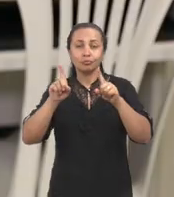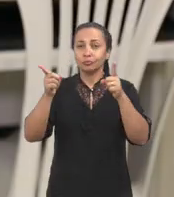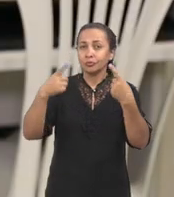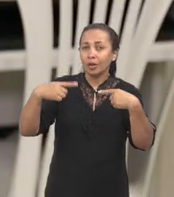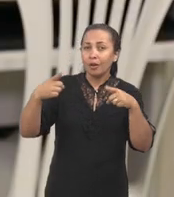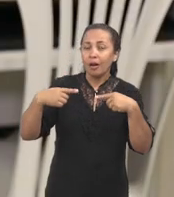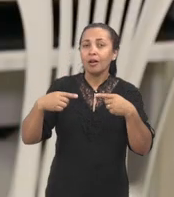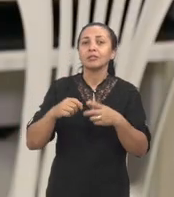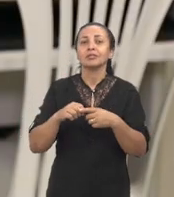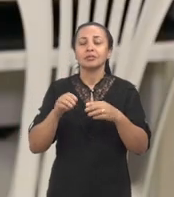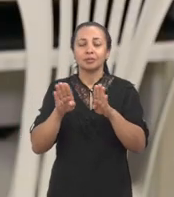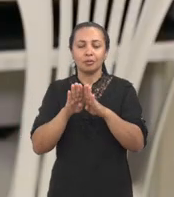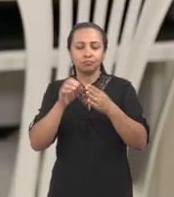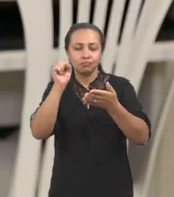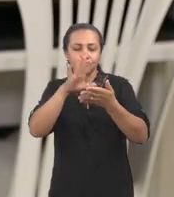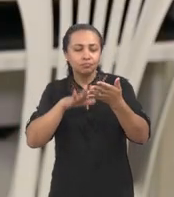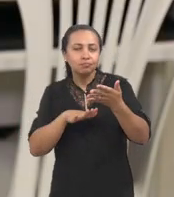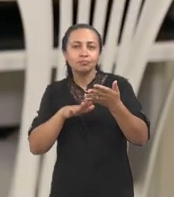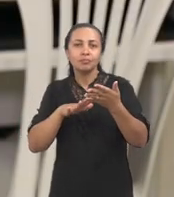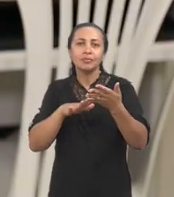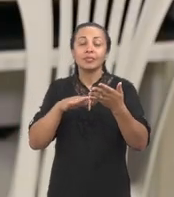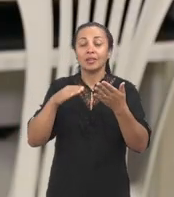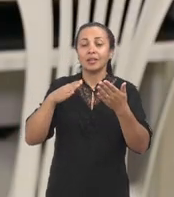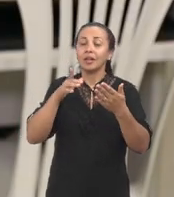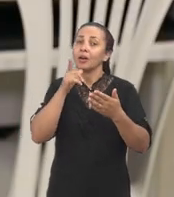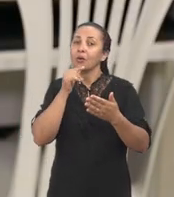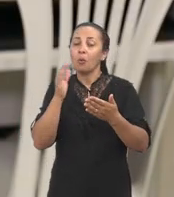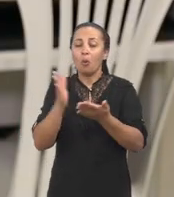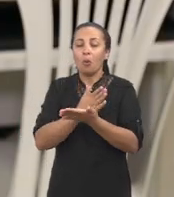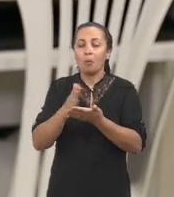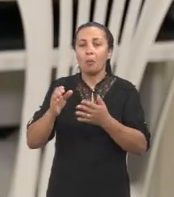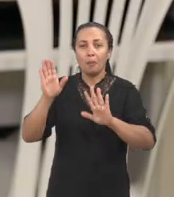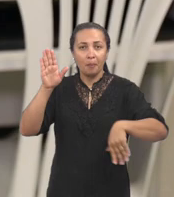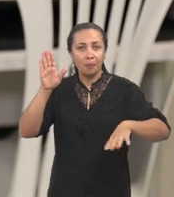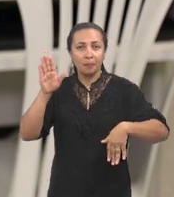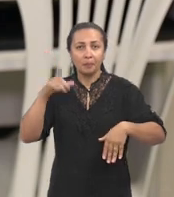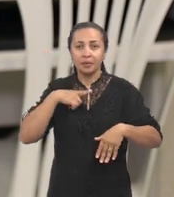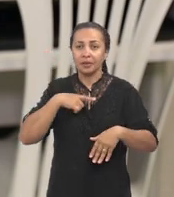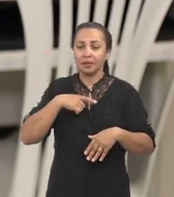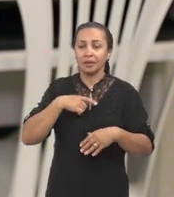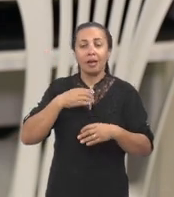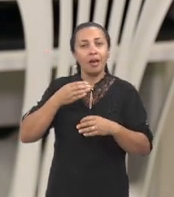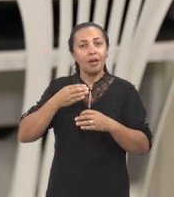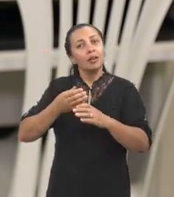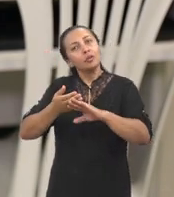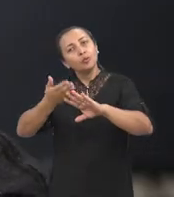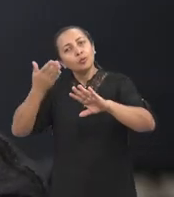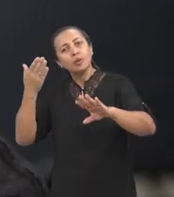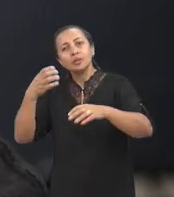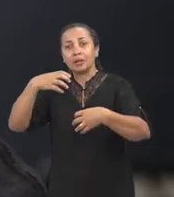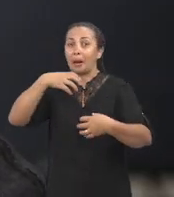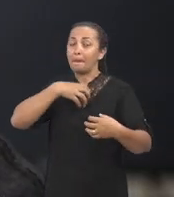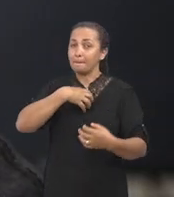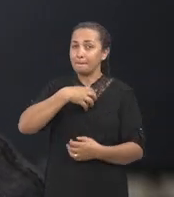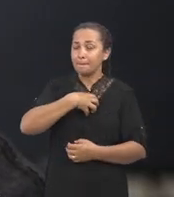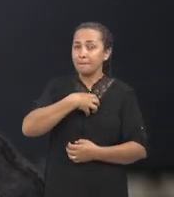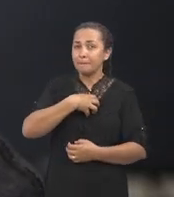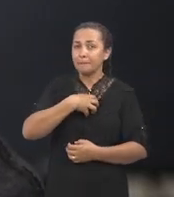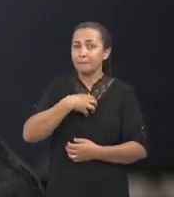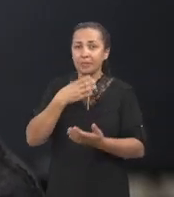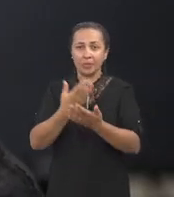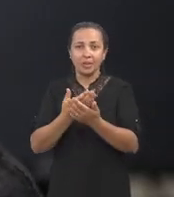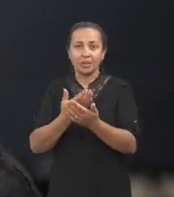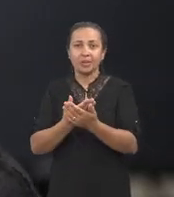variação na linha de costa em duas praias localizadas no interior da Bahia eu estudei